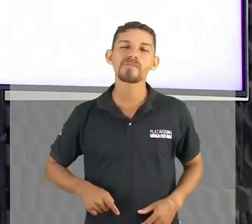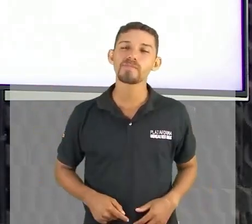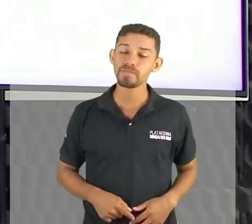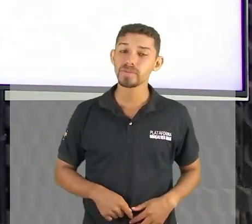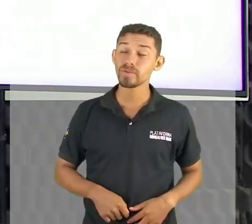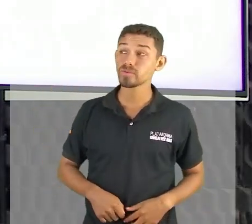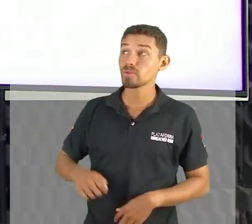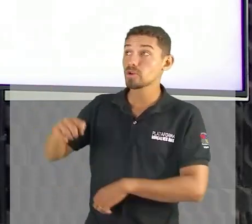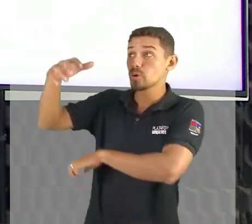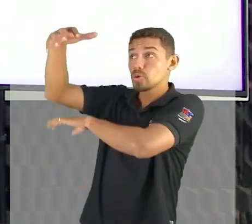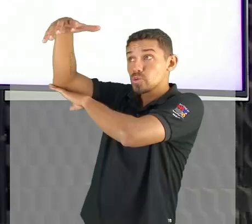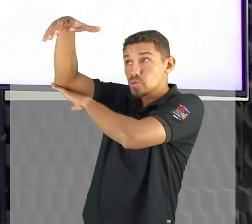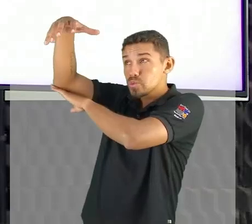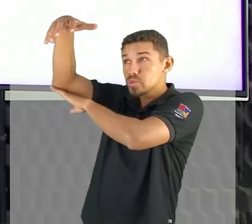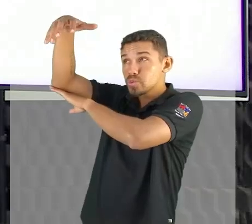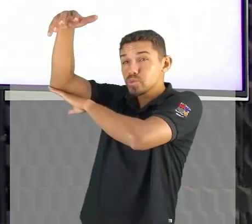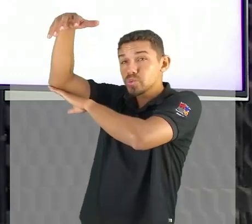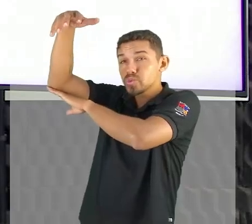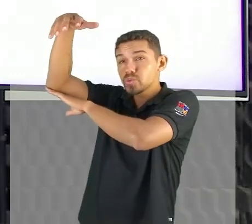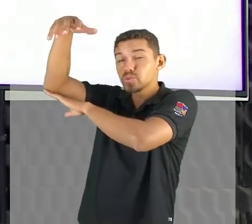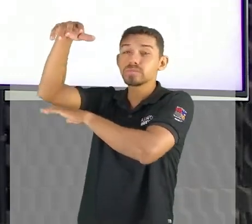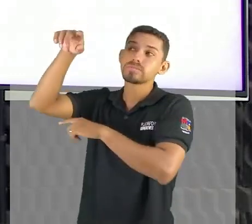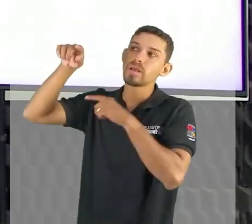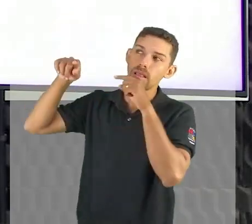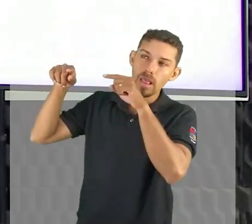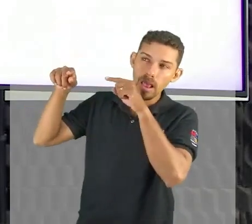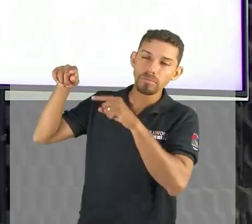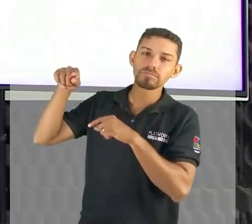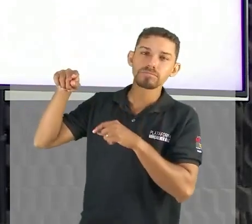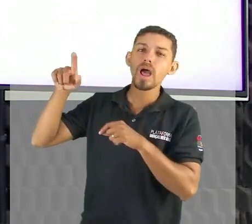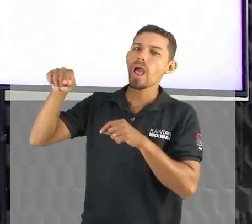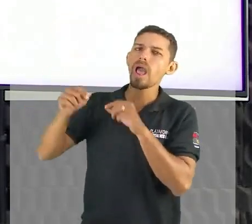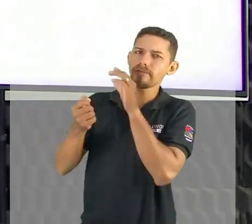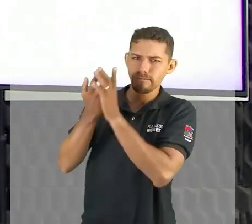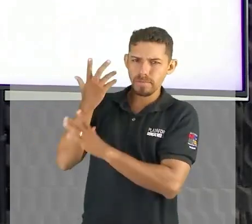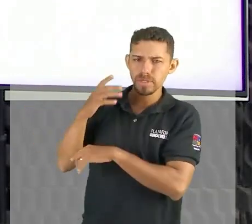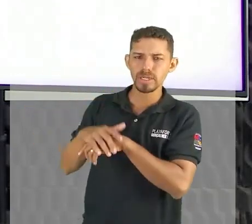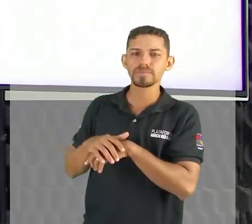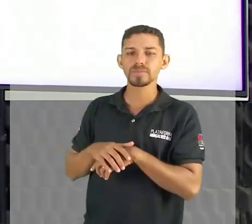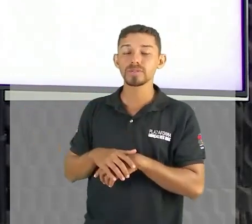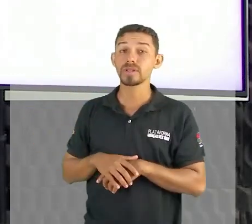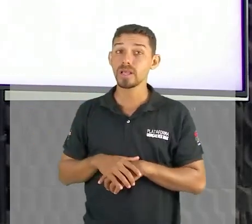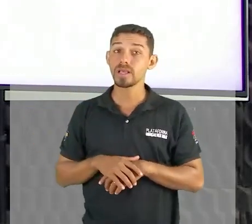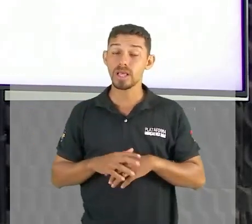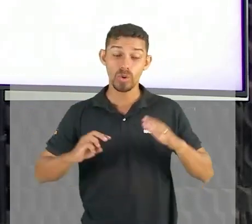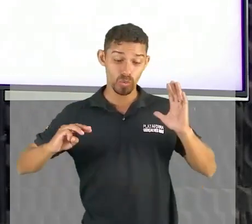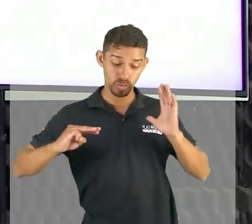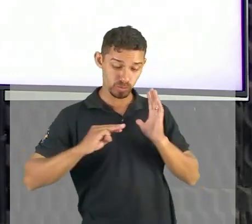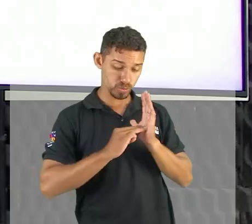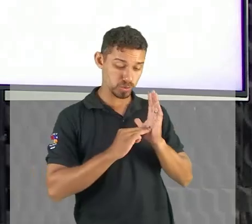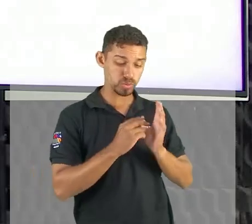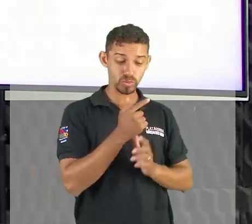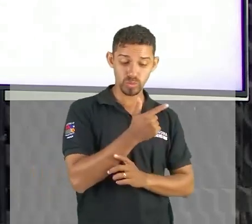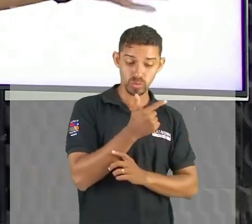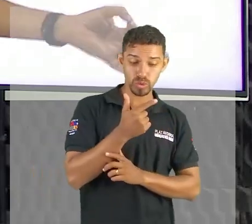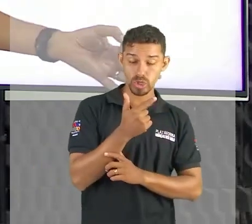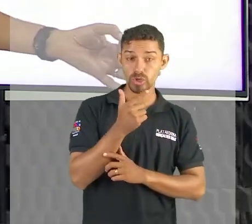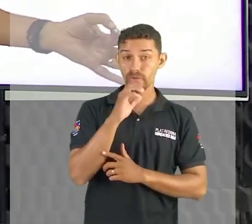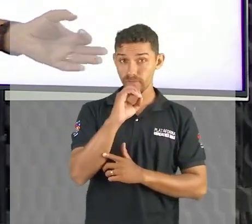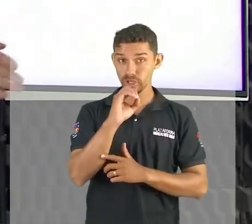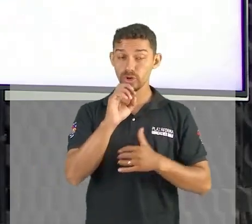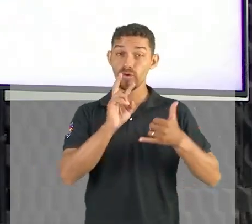chuveiro neste exemplo que esse chuveiro foi fabricado para ser ligado em 220